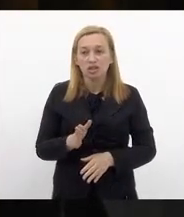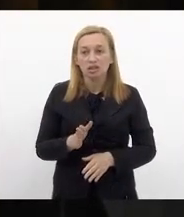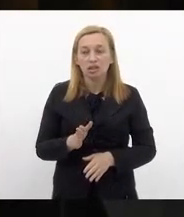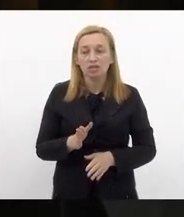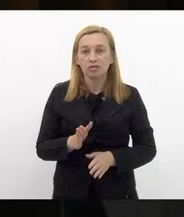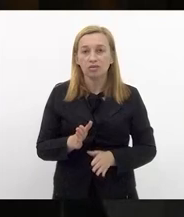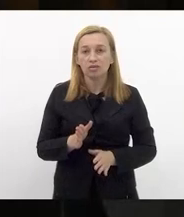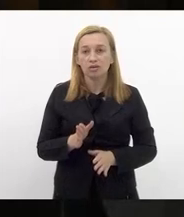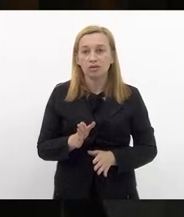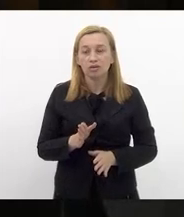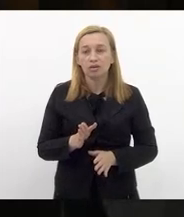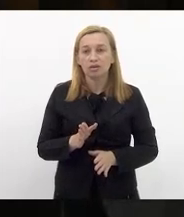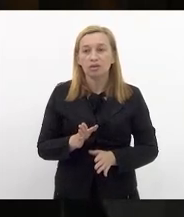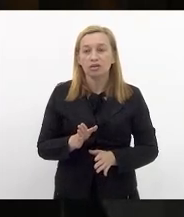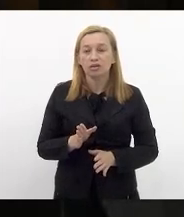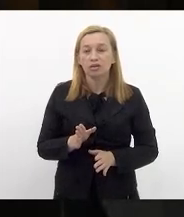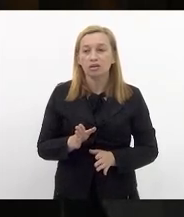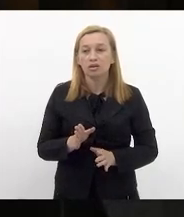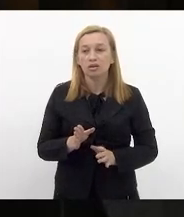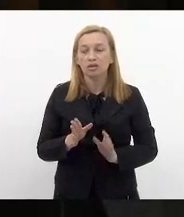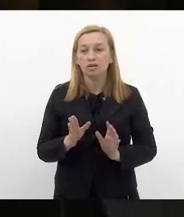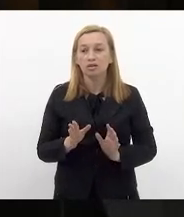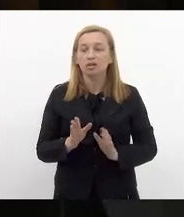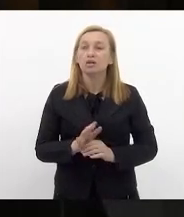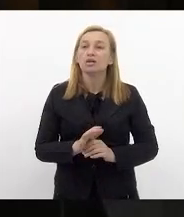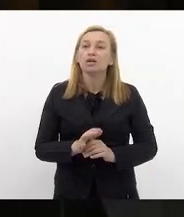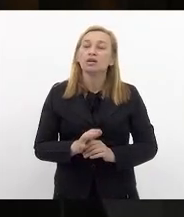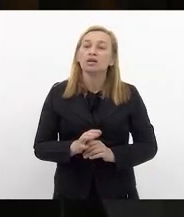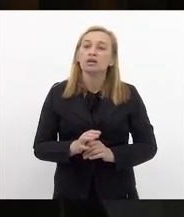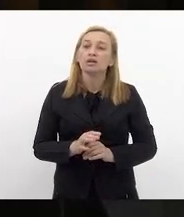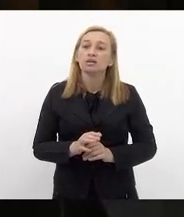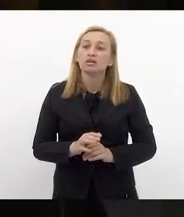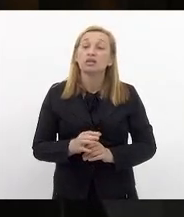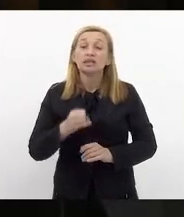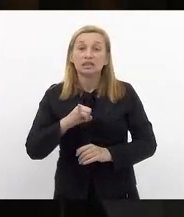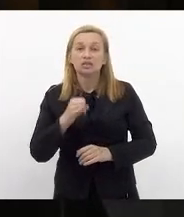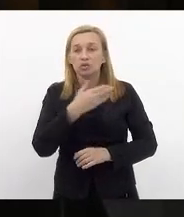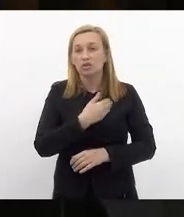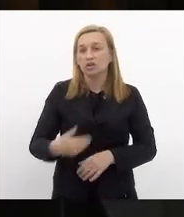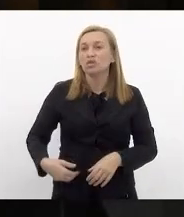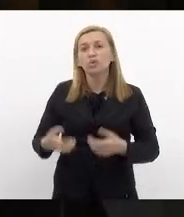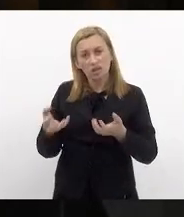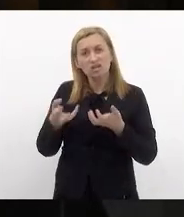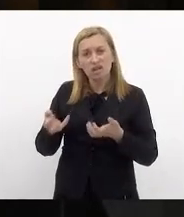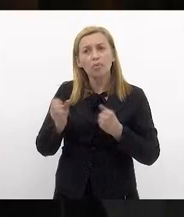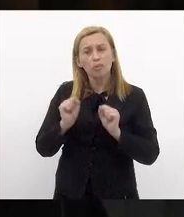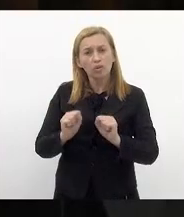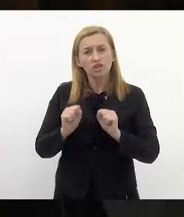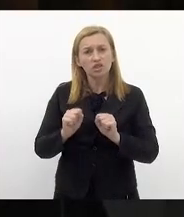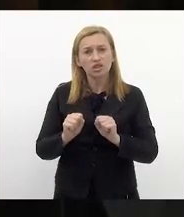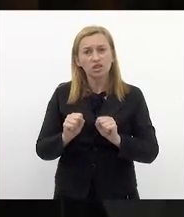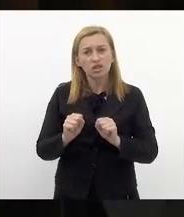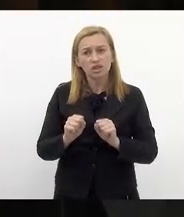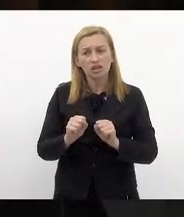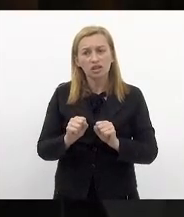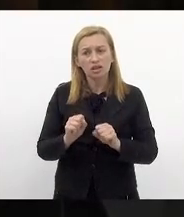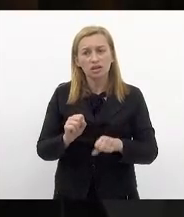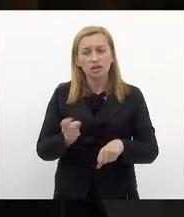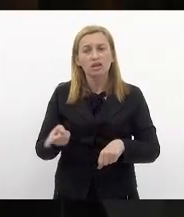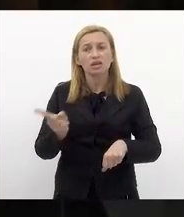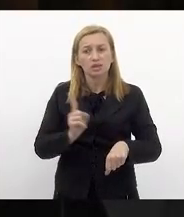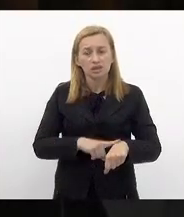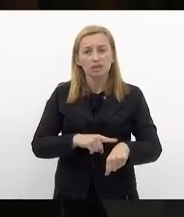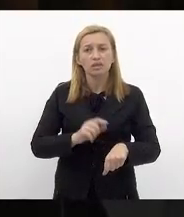dos servidores públicos do Estado. Se o governador quisesse, ele podia estender essa medida